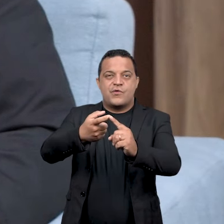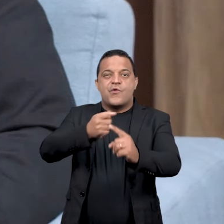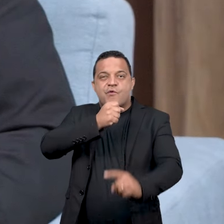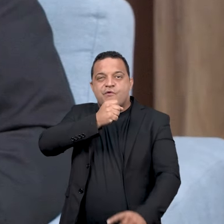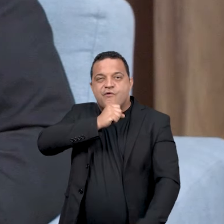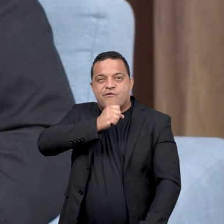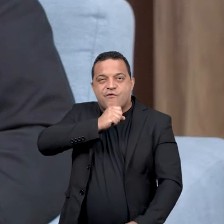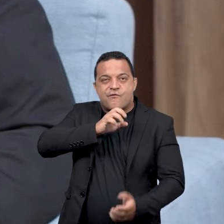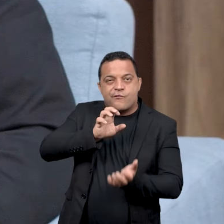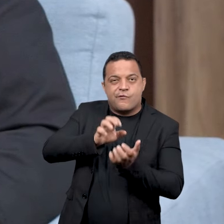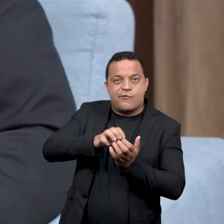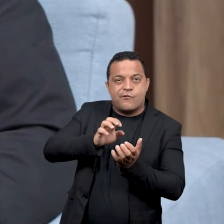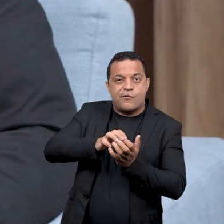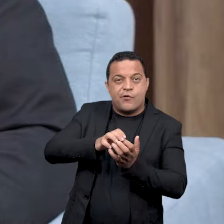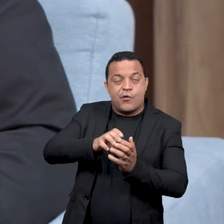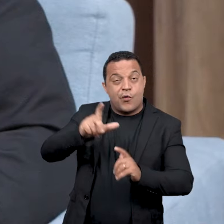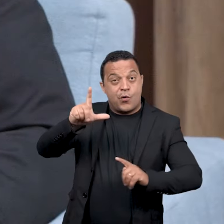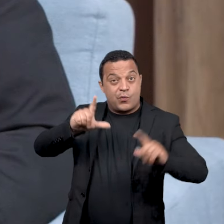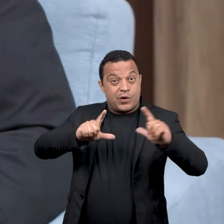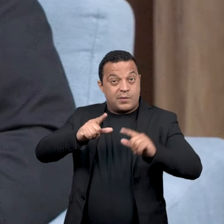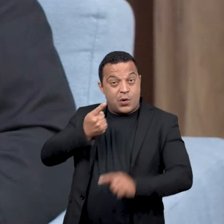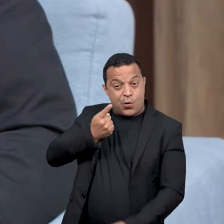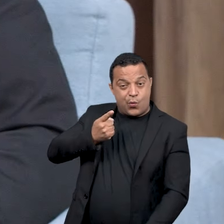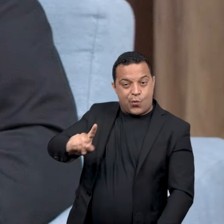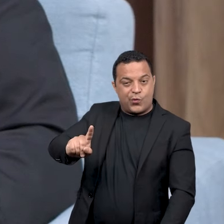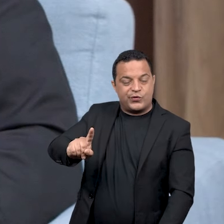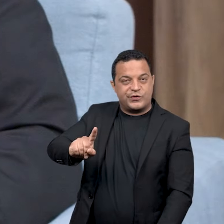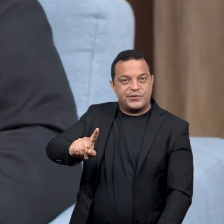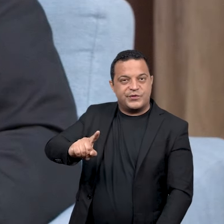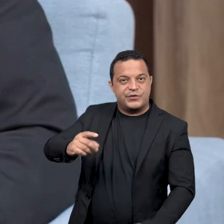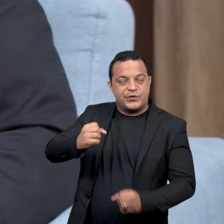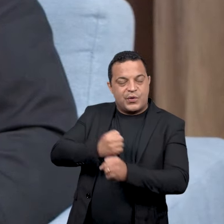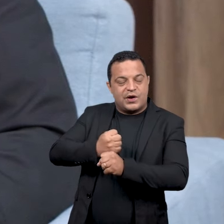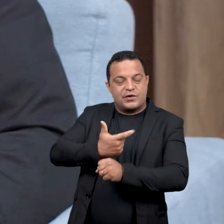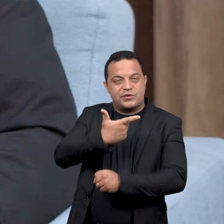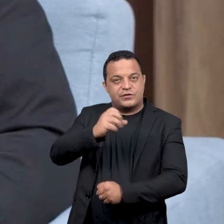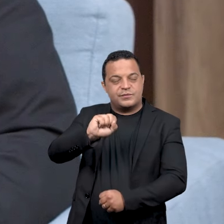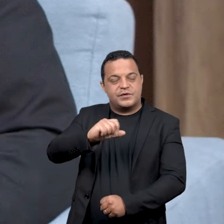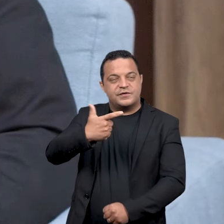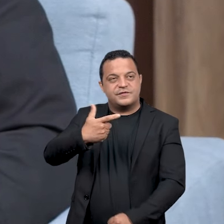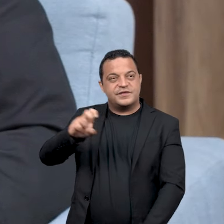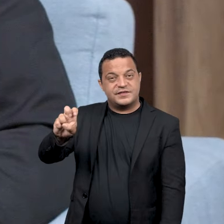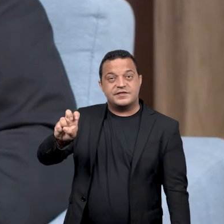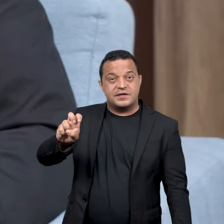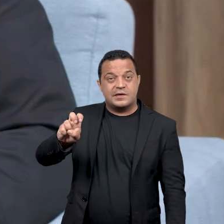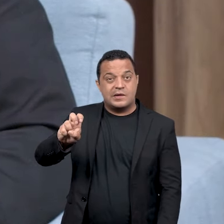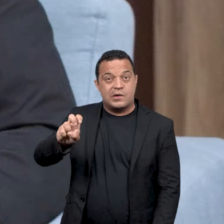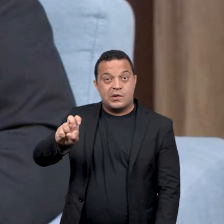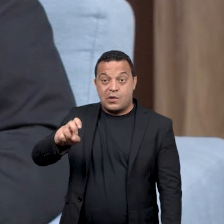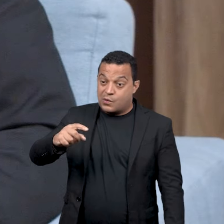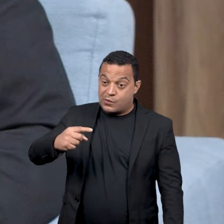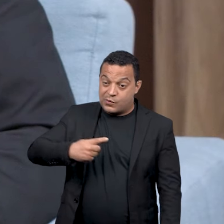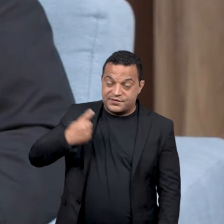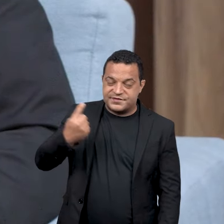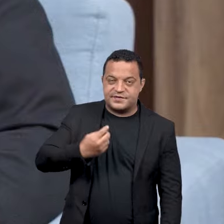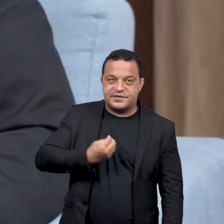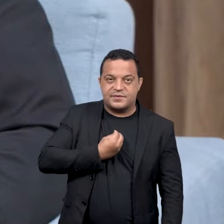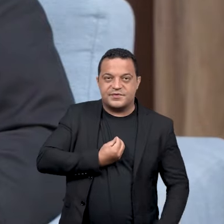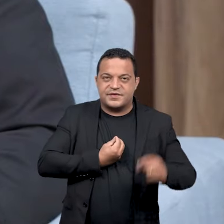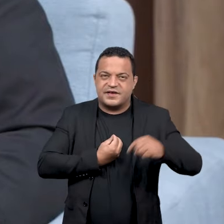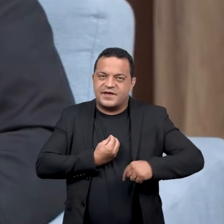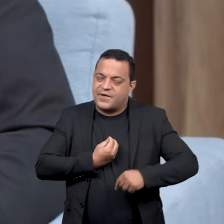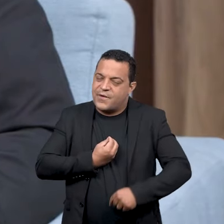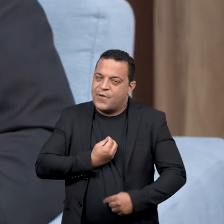neste programa, sendo o último programa de 2025, nós estamos aqui